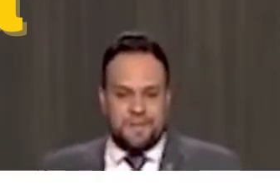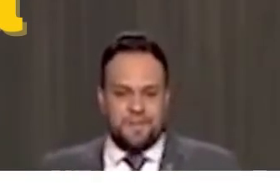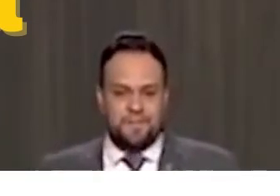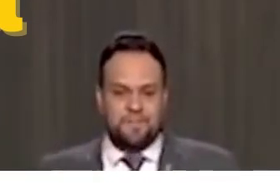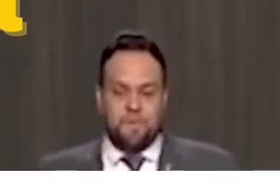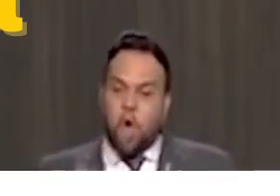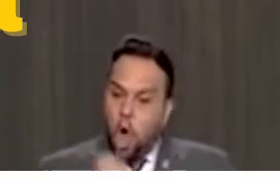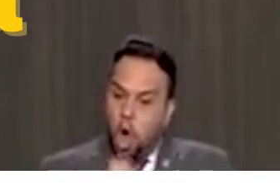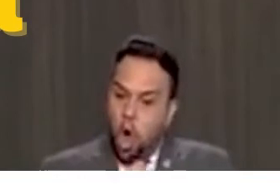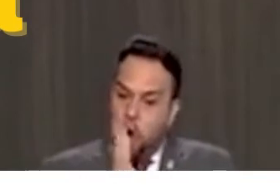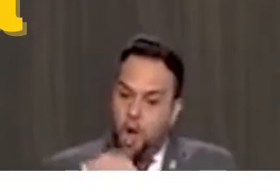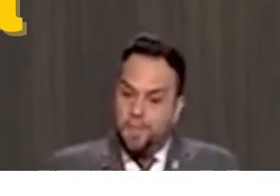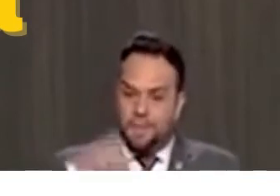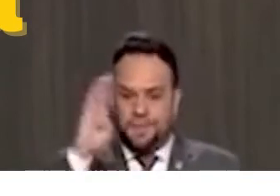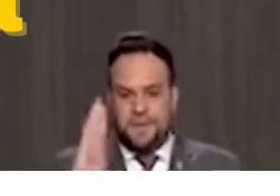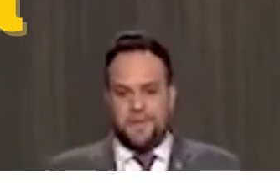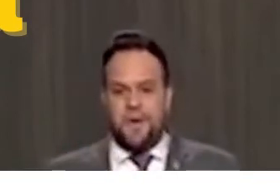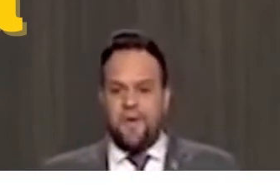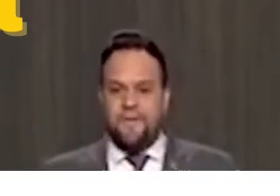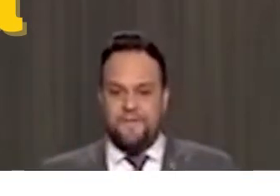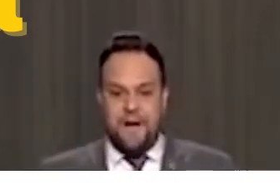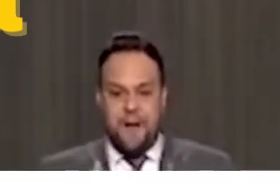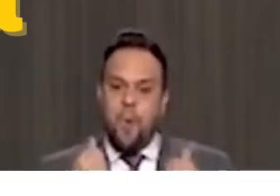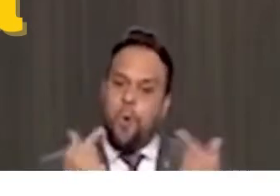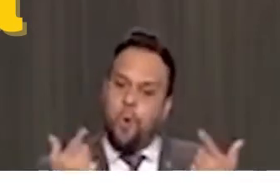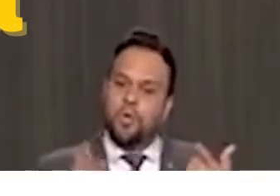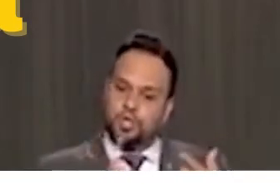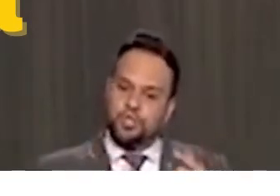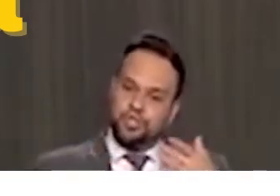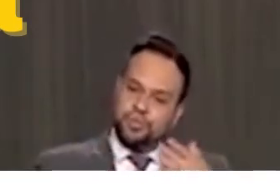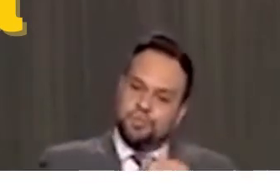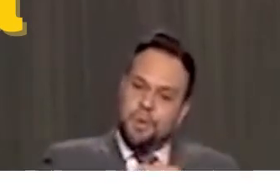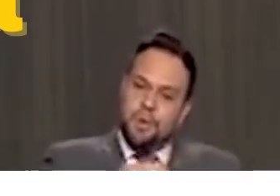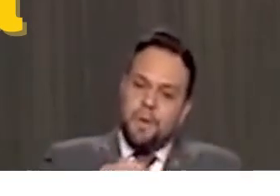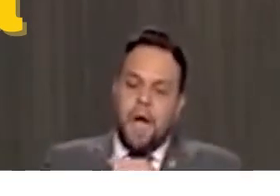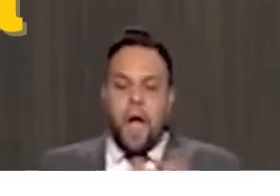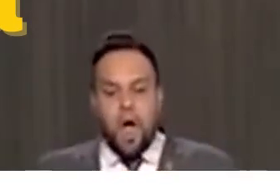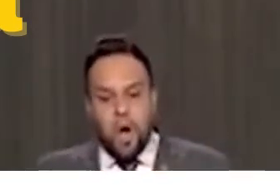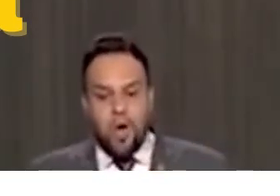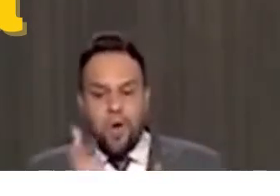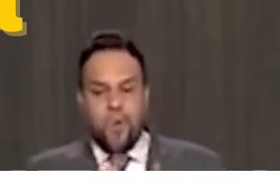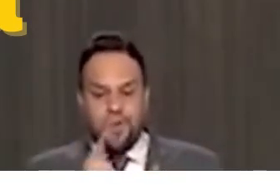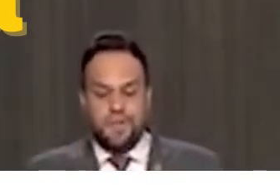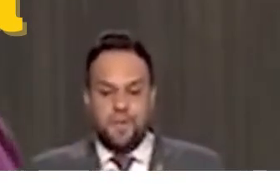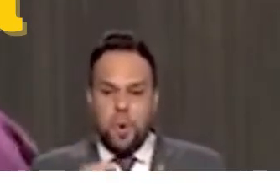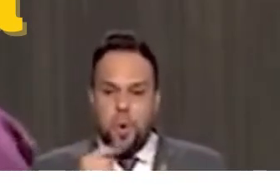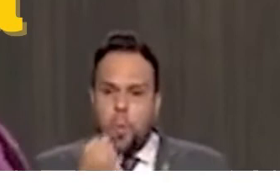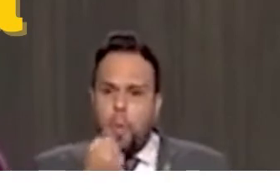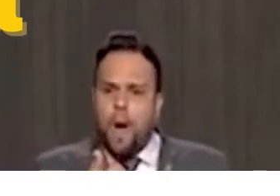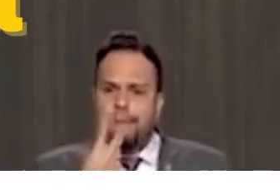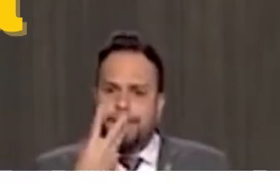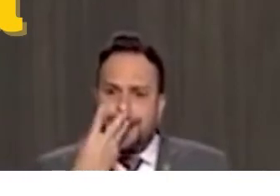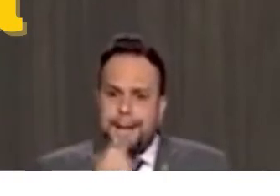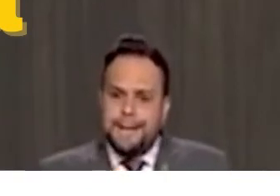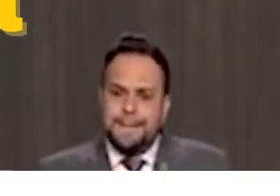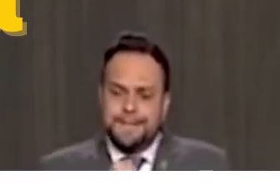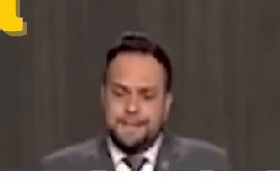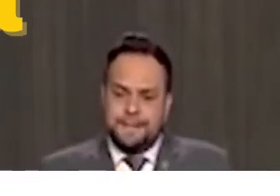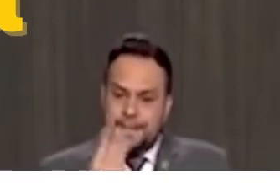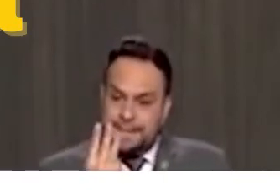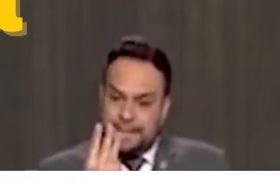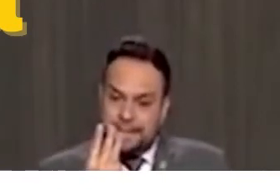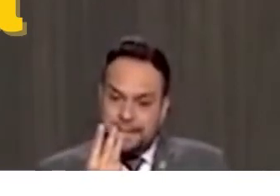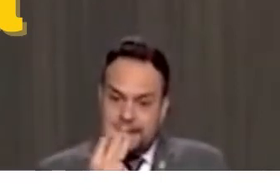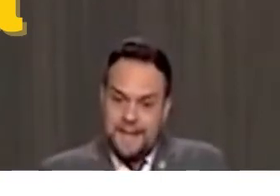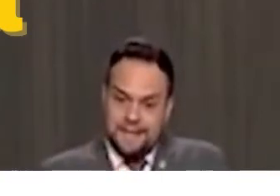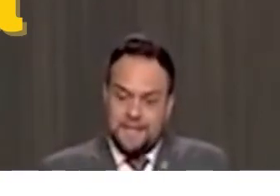com valor agregado, né? Conseguimos agora, depois de quase 3 anos, vencer a